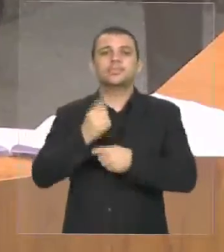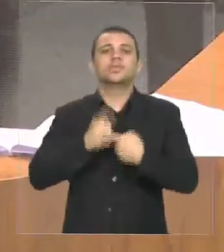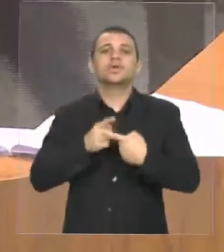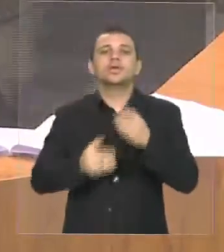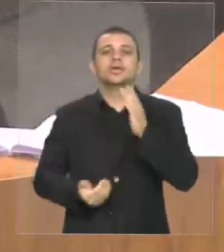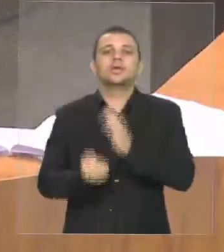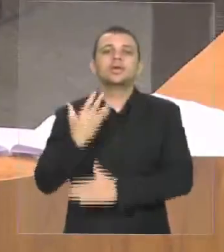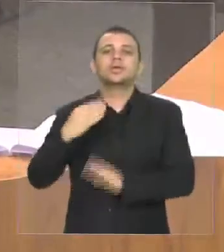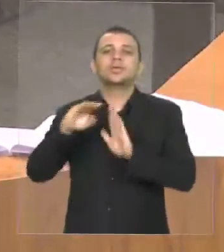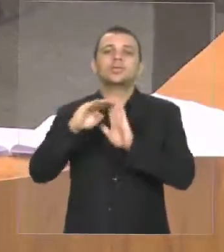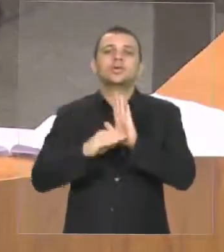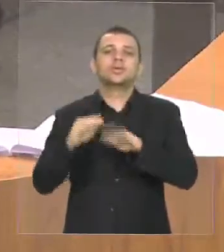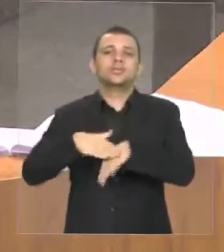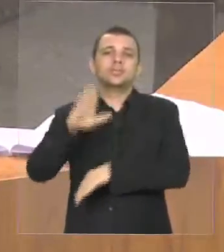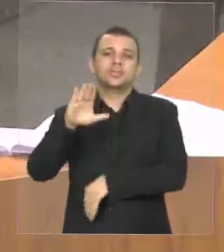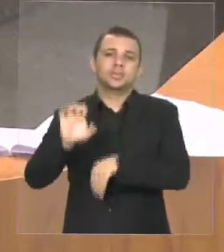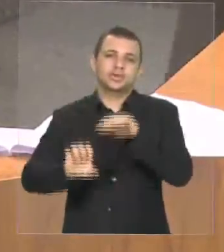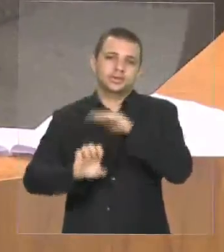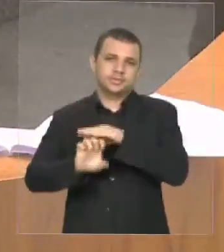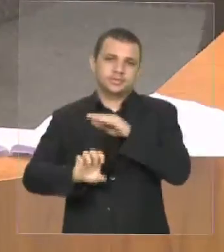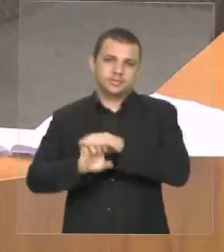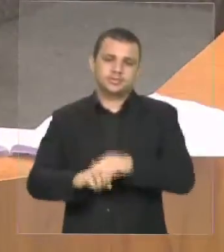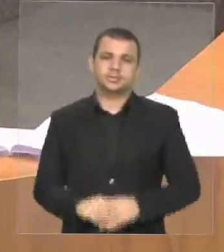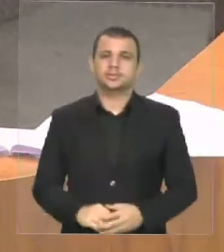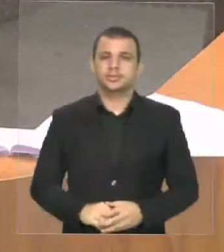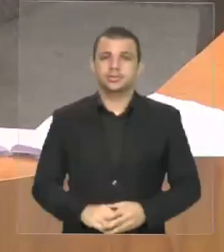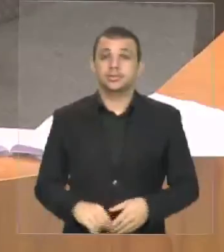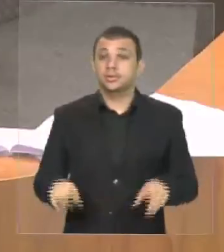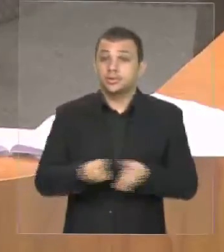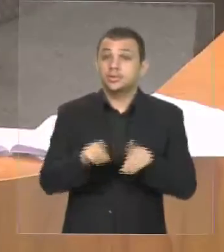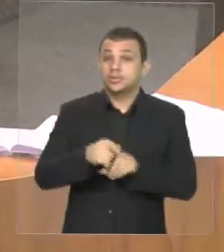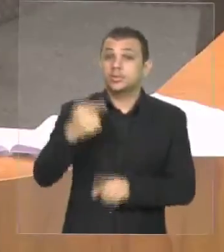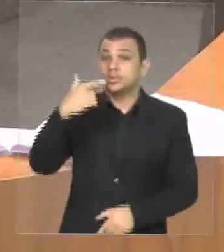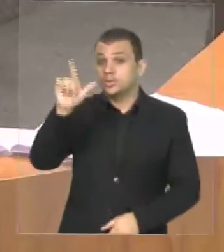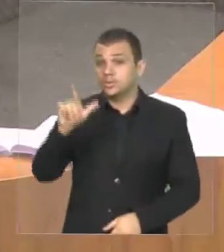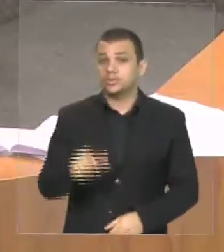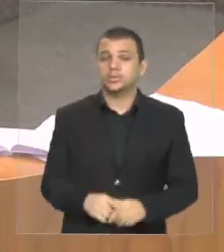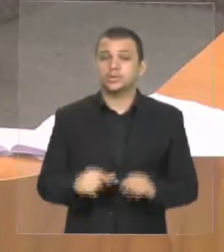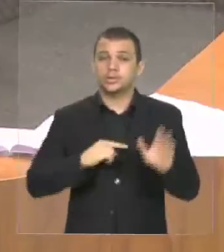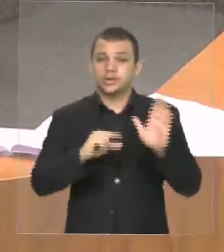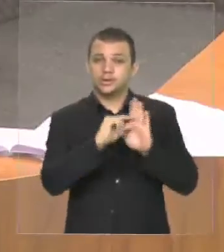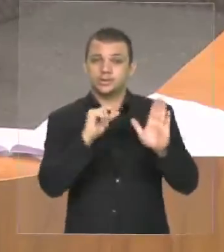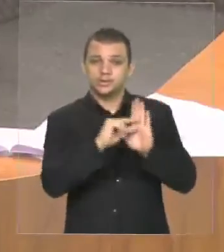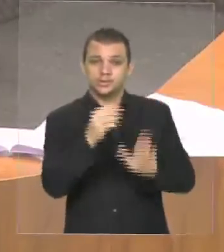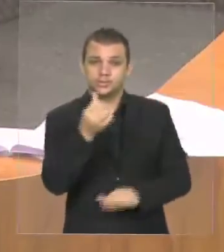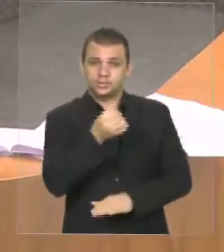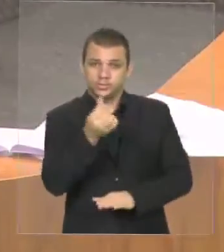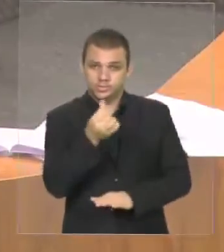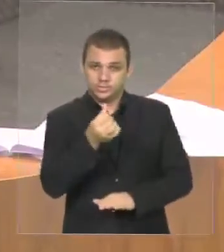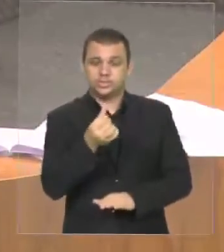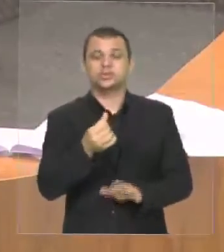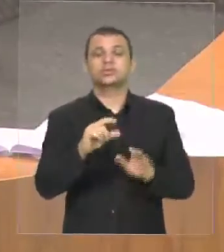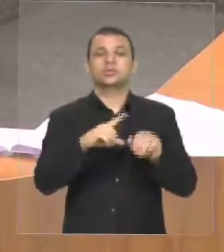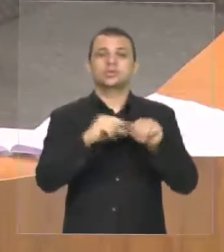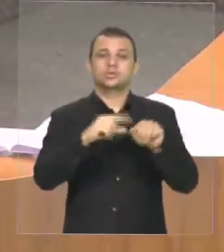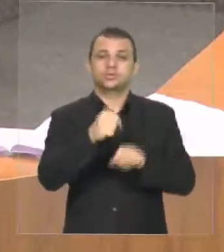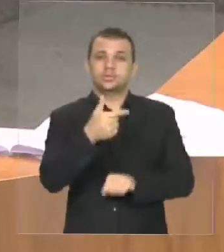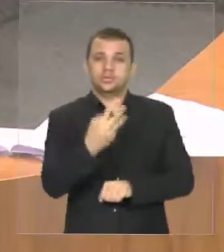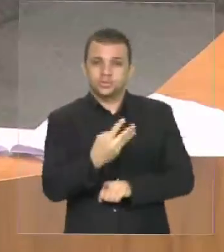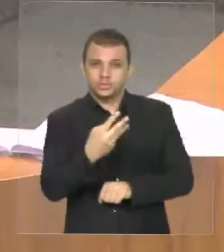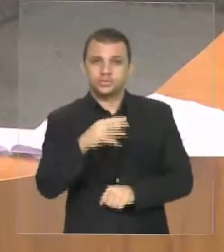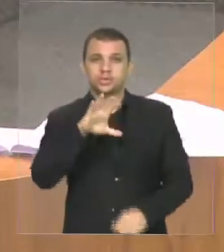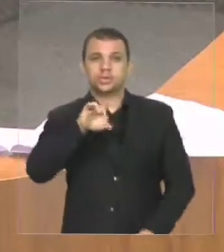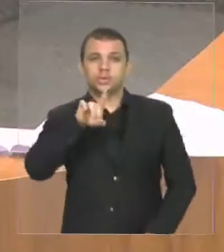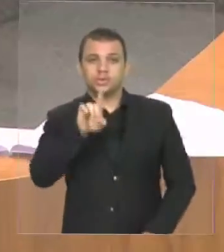empresas. Segundo, faz referência ao inciso 6º do artigo 23 do Código Tributário Nacional, quando o